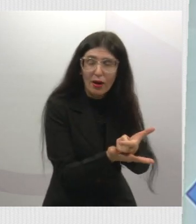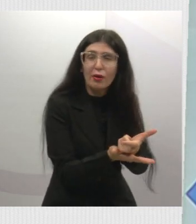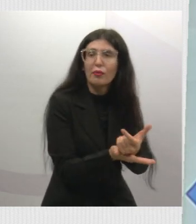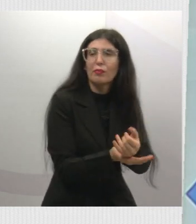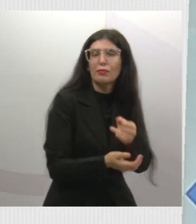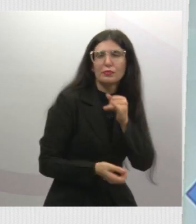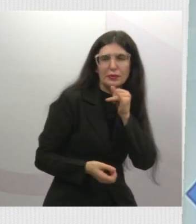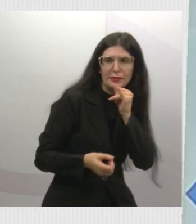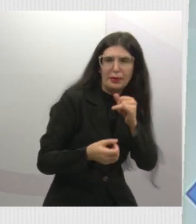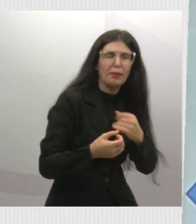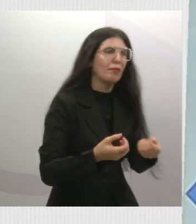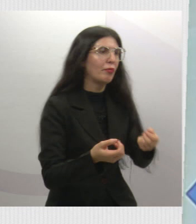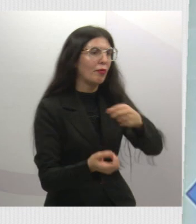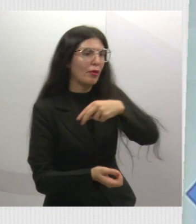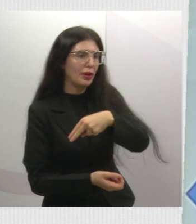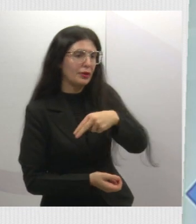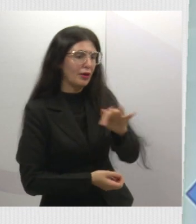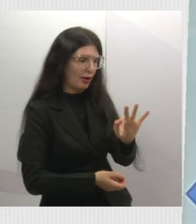38 milhões